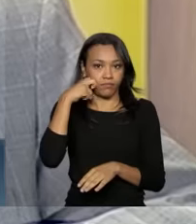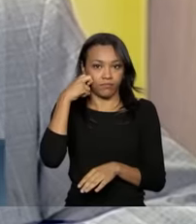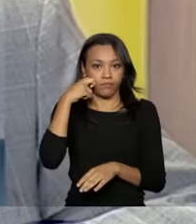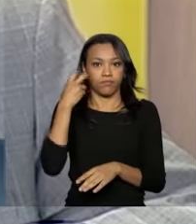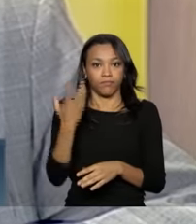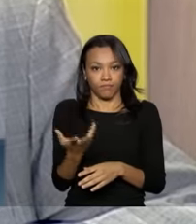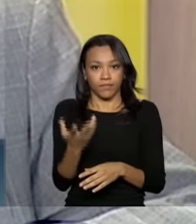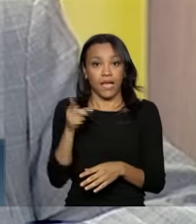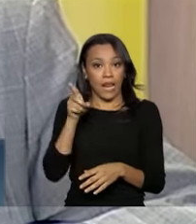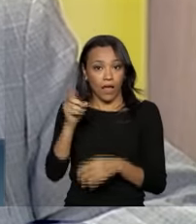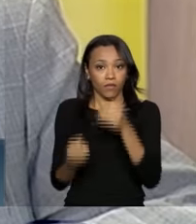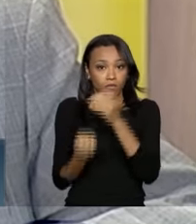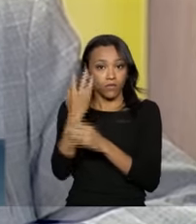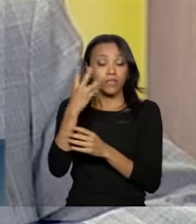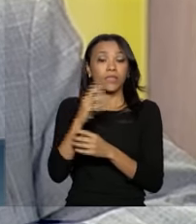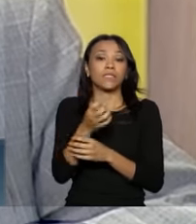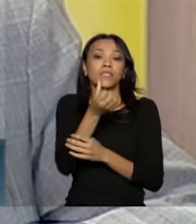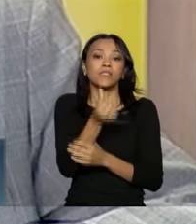por exemplo, tem